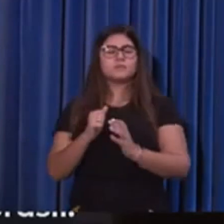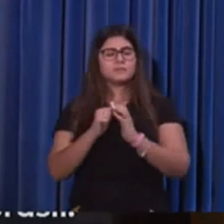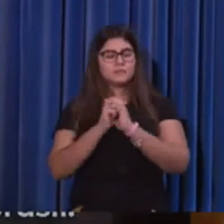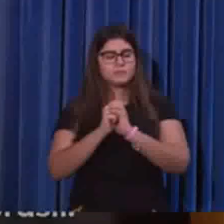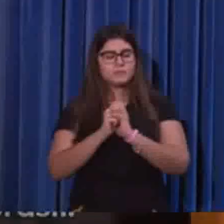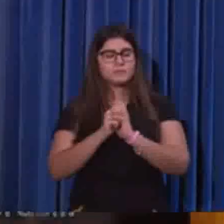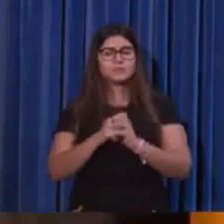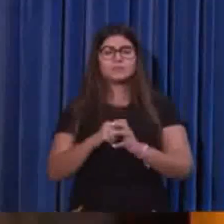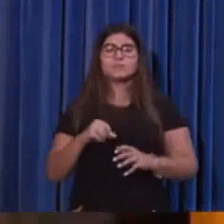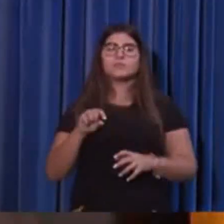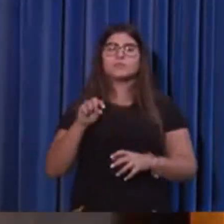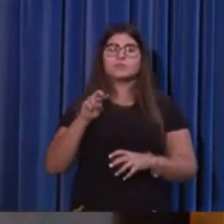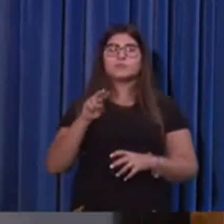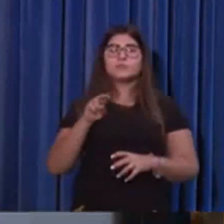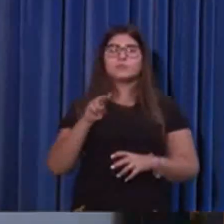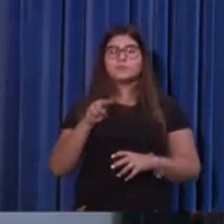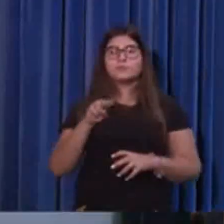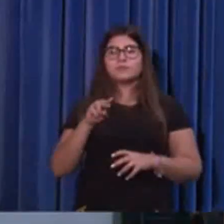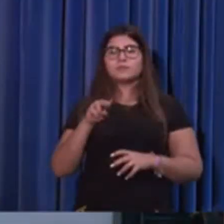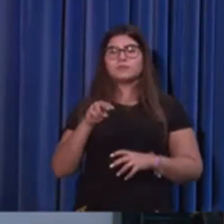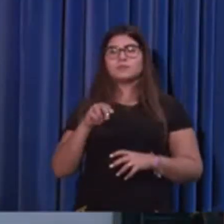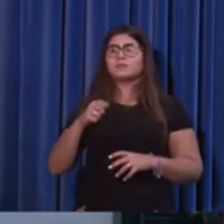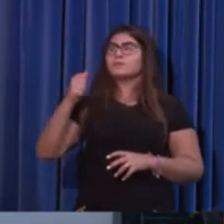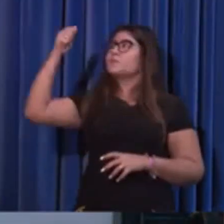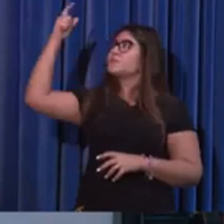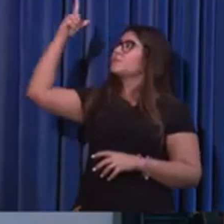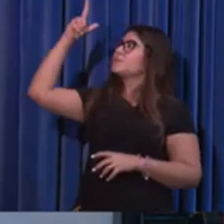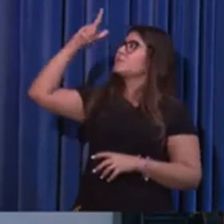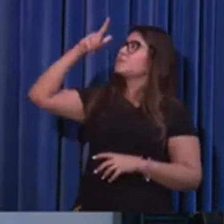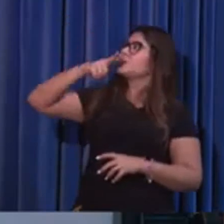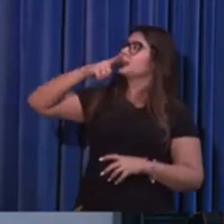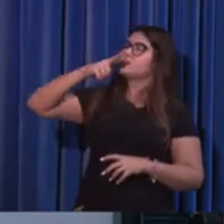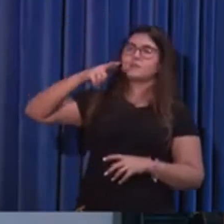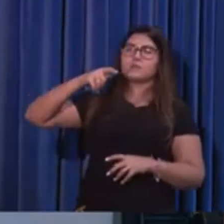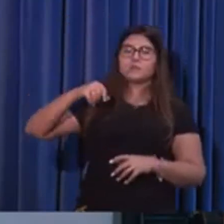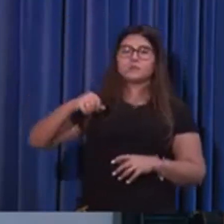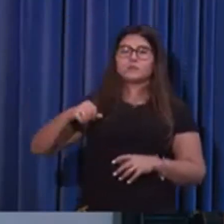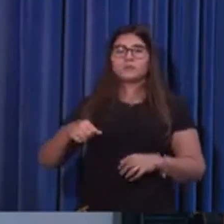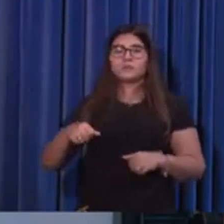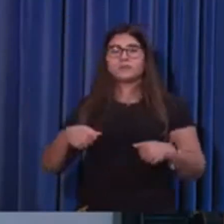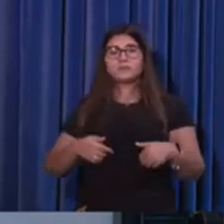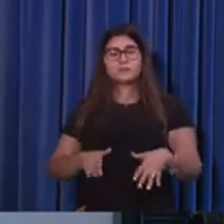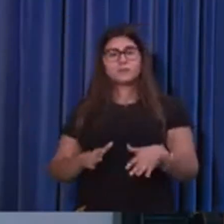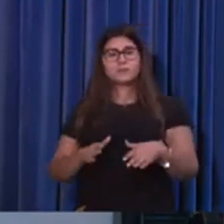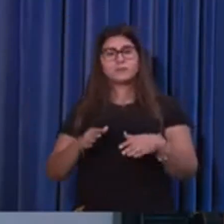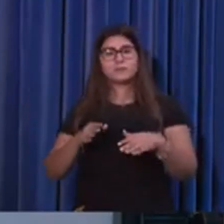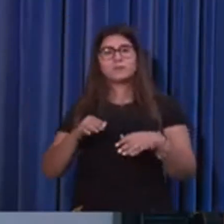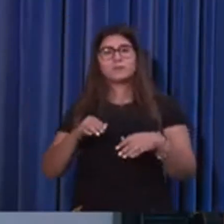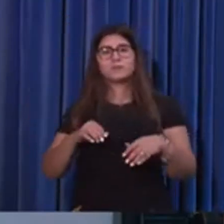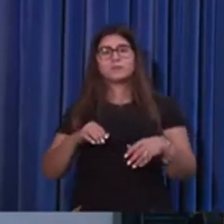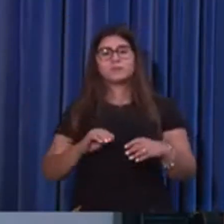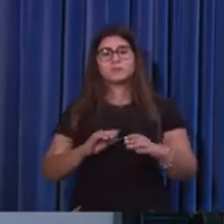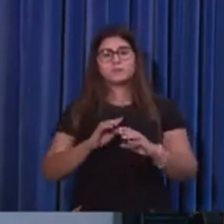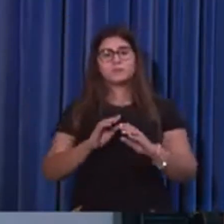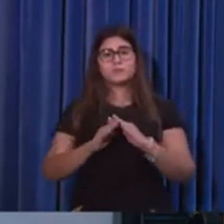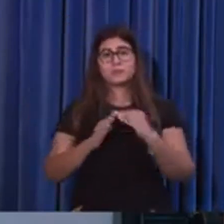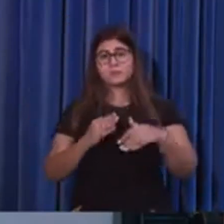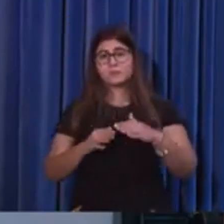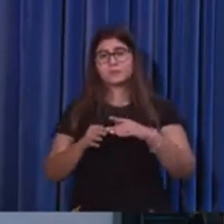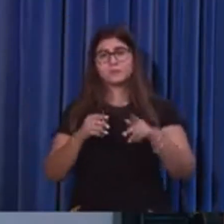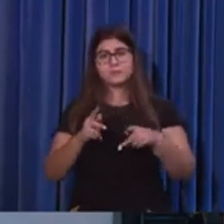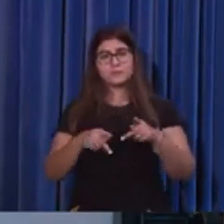nasce o sol, queridos, sobre maus e bons, e cai a chuva sobre justos e injustos, conforme